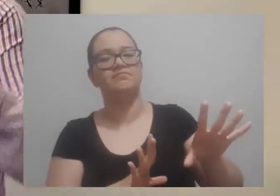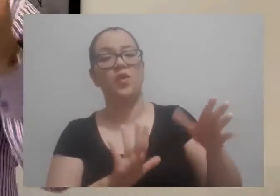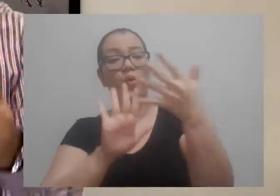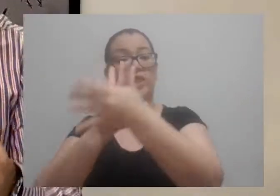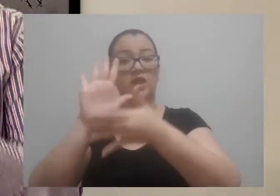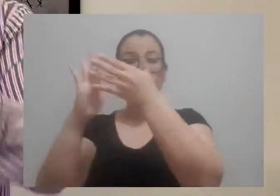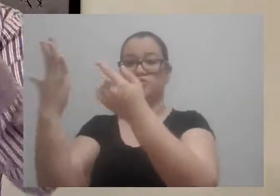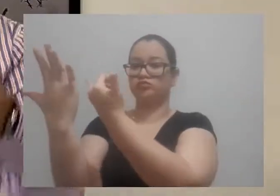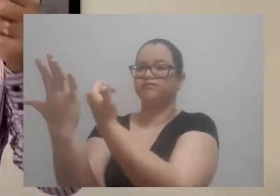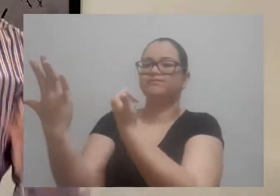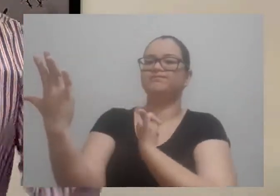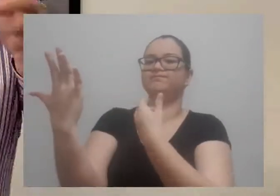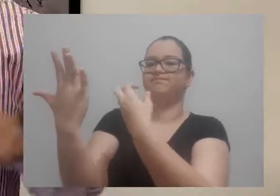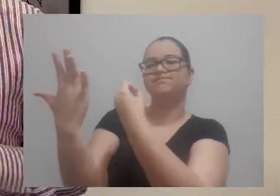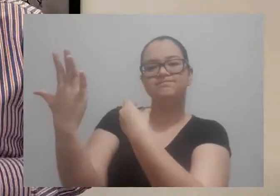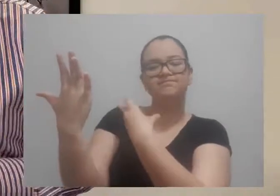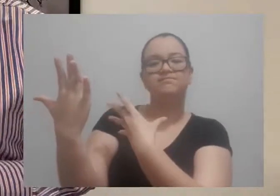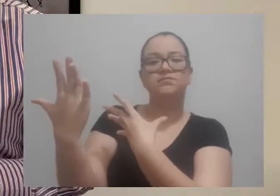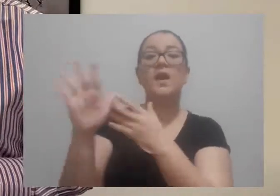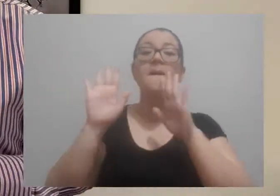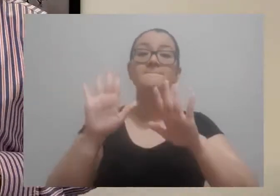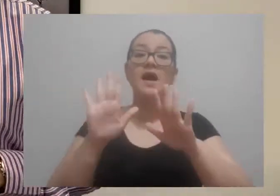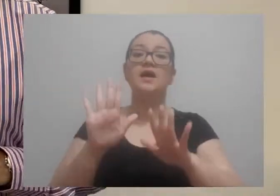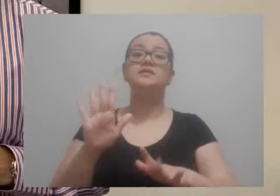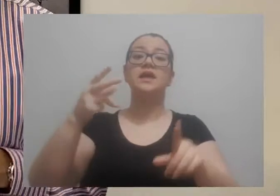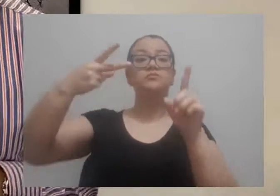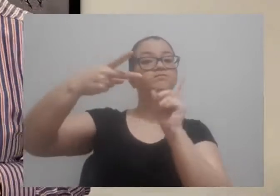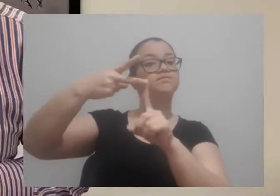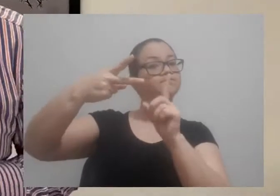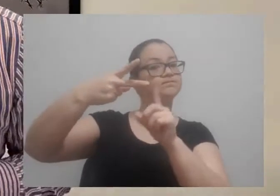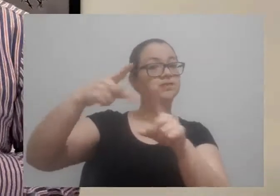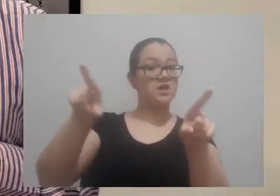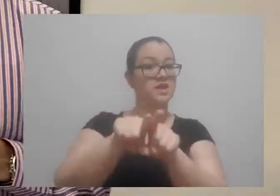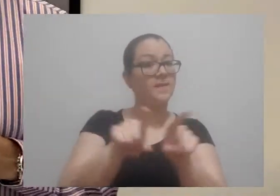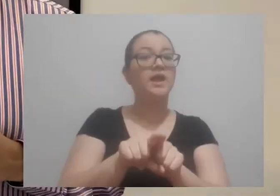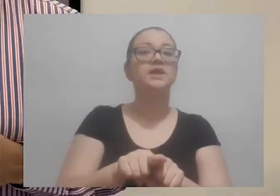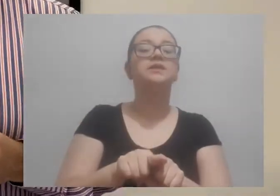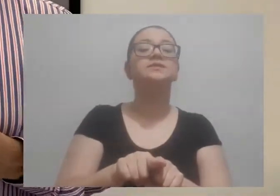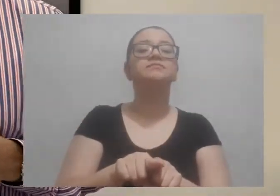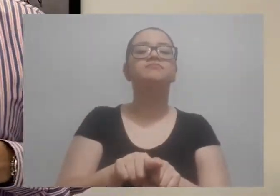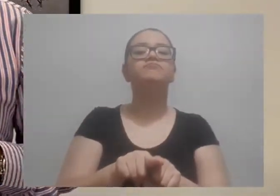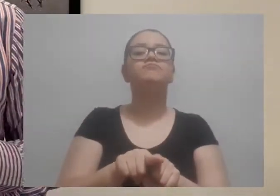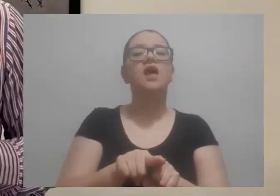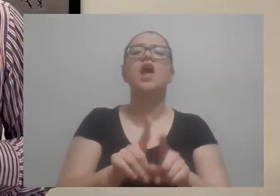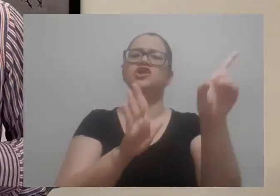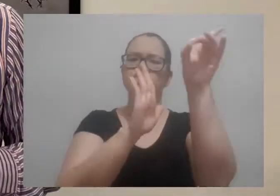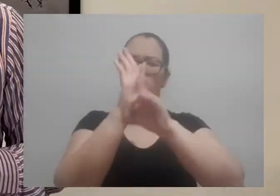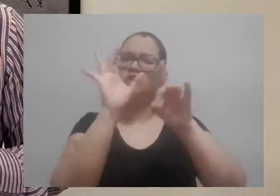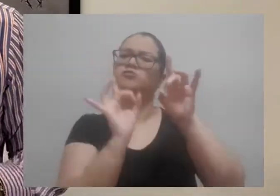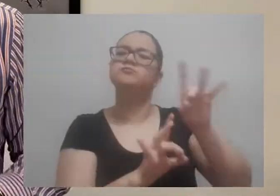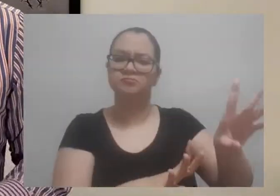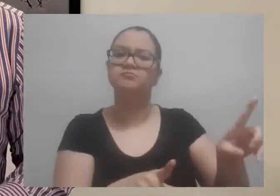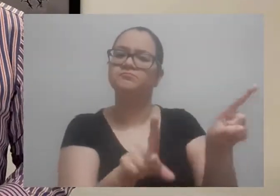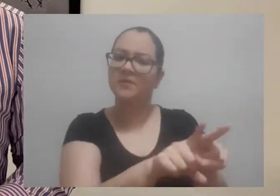outra atitude que ele quer que a gente faça. Além de abrir mão. Sabe o que o Senhor quer que a gente